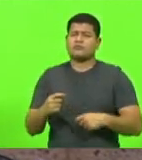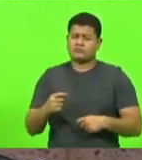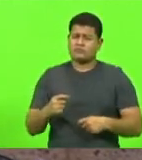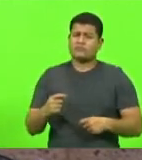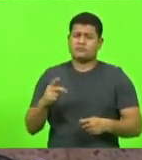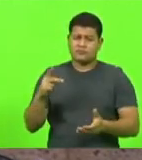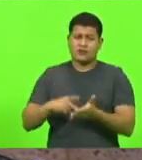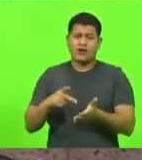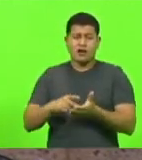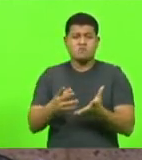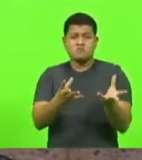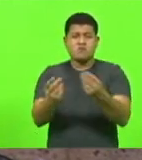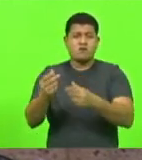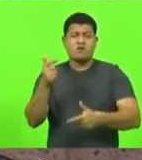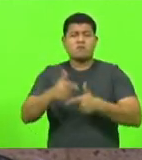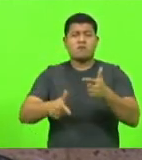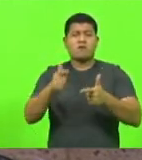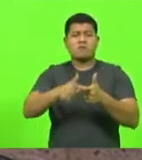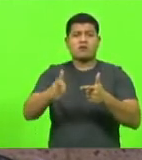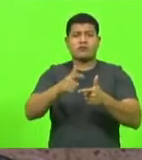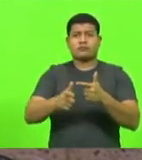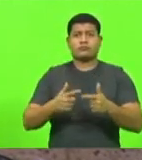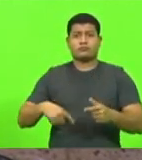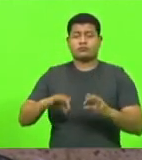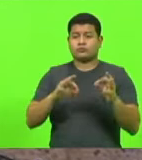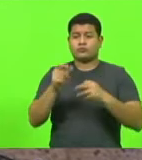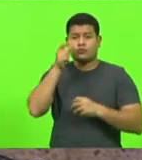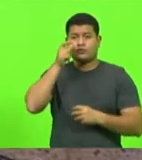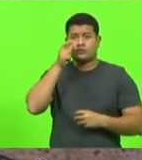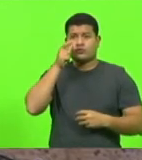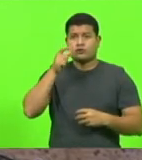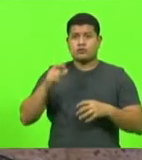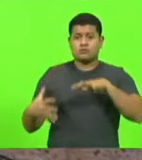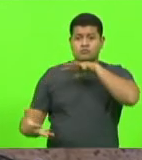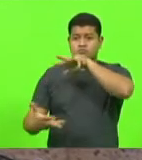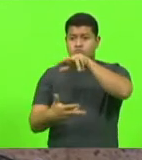país. Tá? Quem tem acompanhado a notícia a nível mundial,